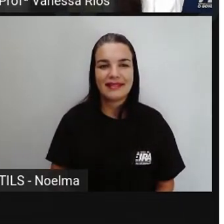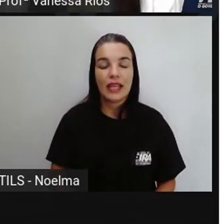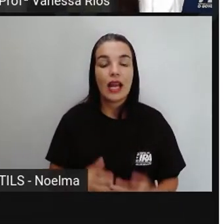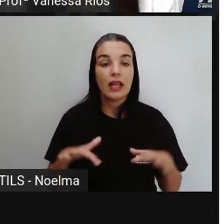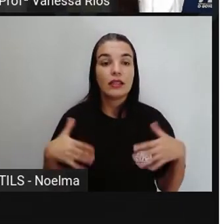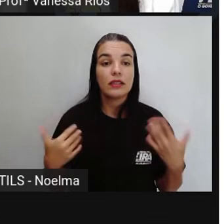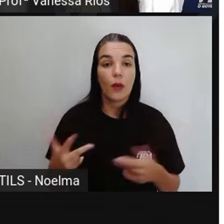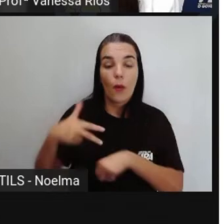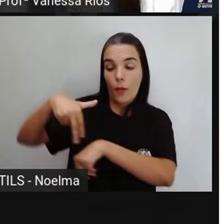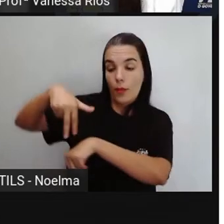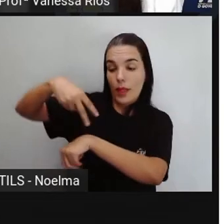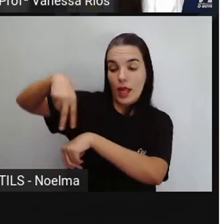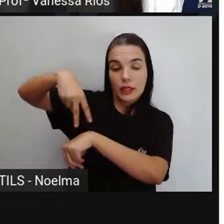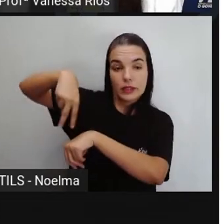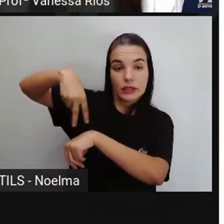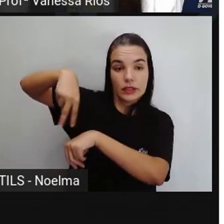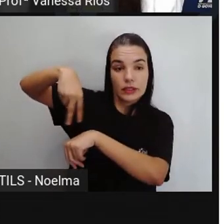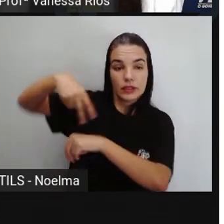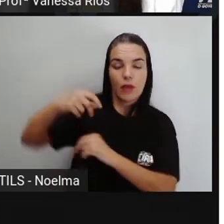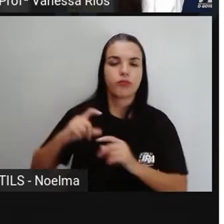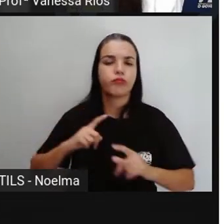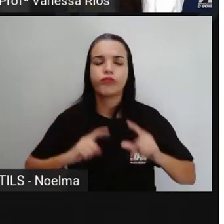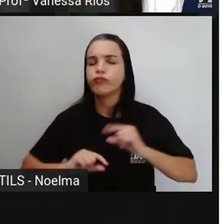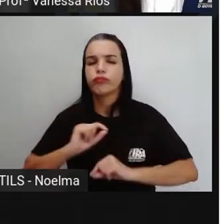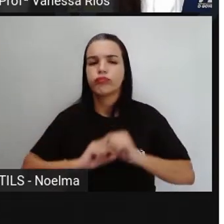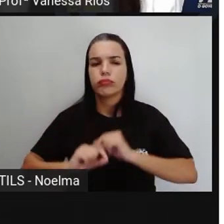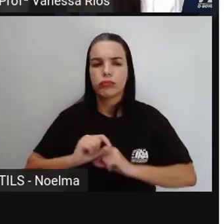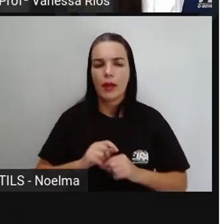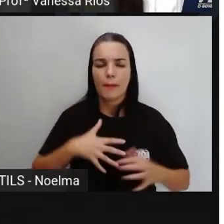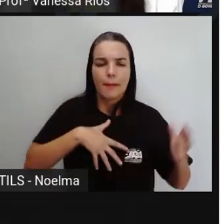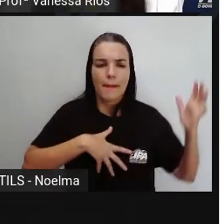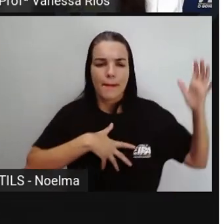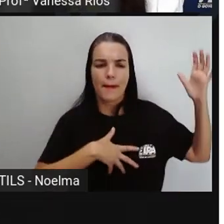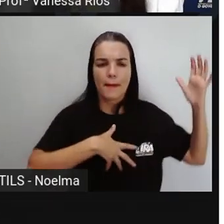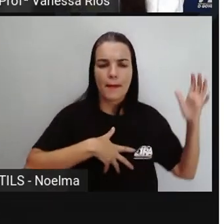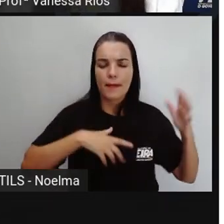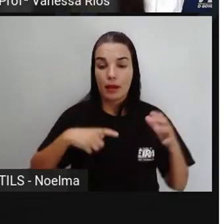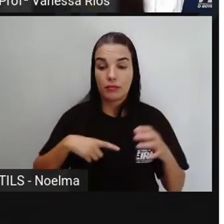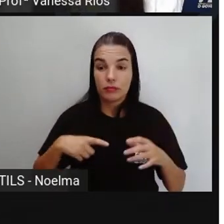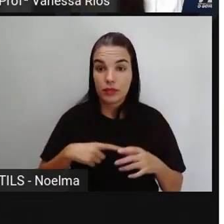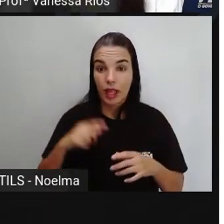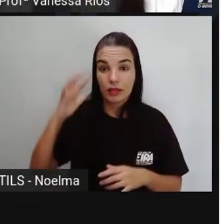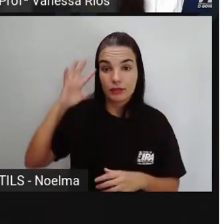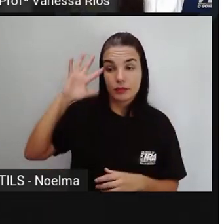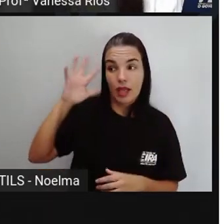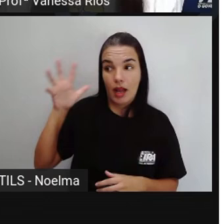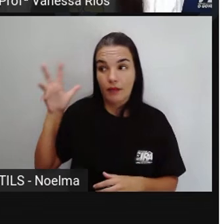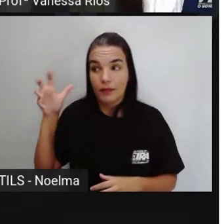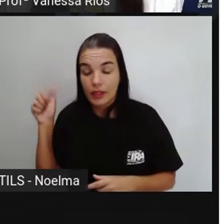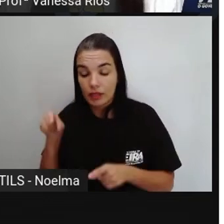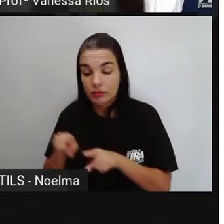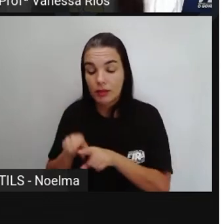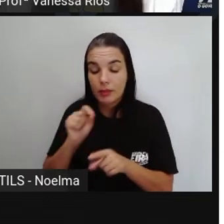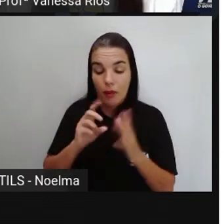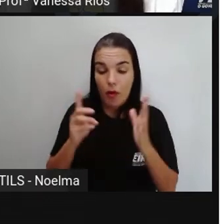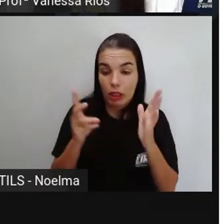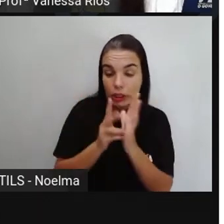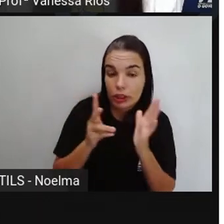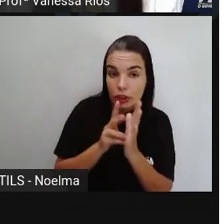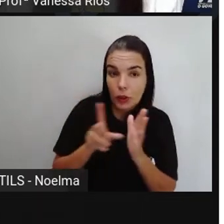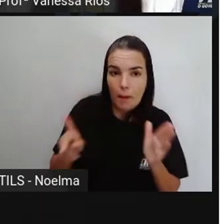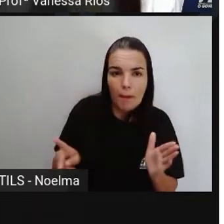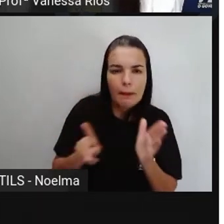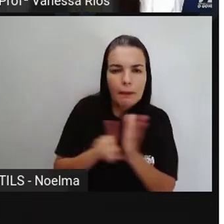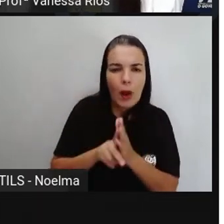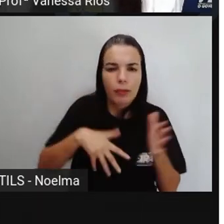Nas danças, né, a gente observa aí traços indígenas e africanos, né, fortemente presentes